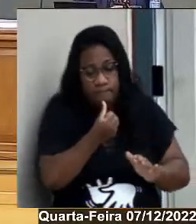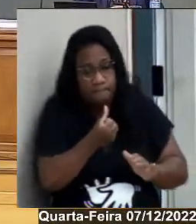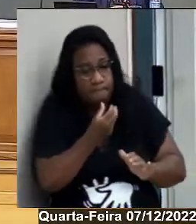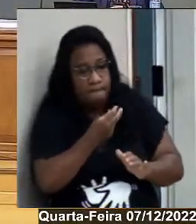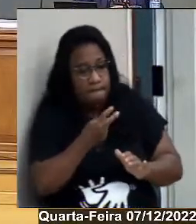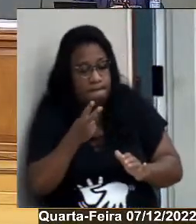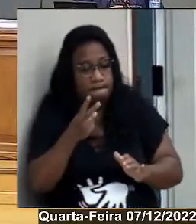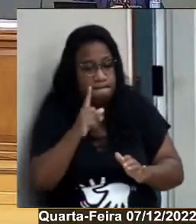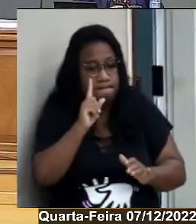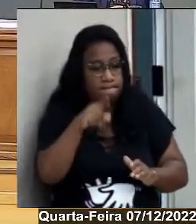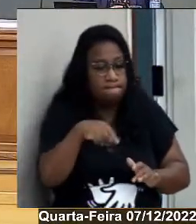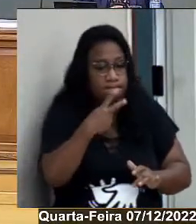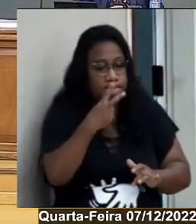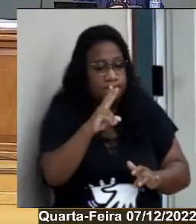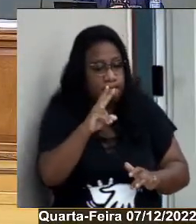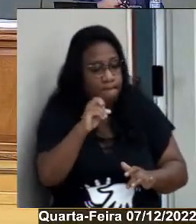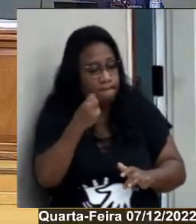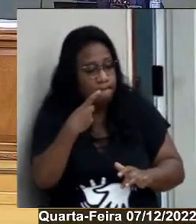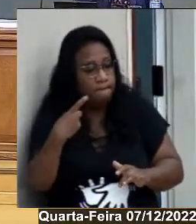legislativo número